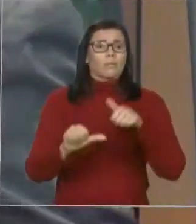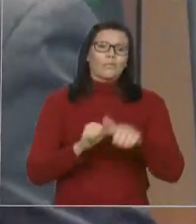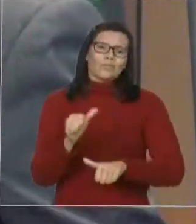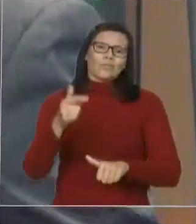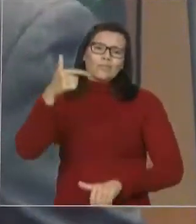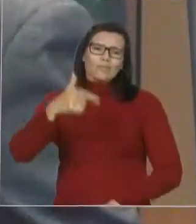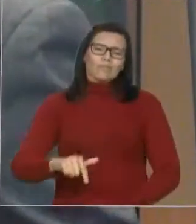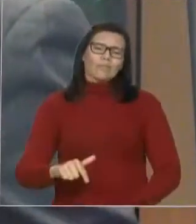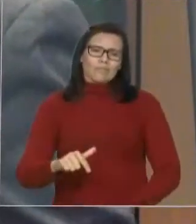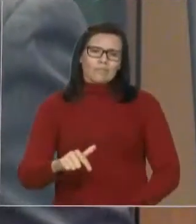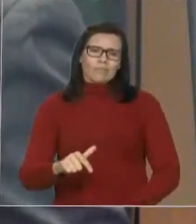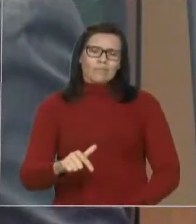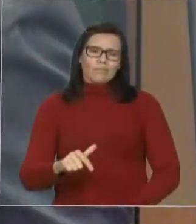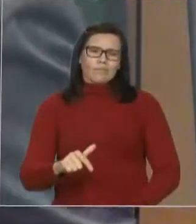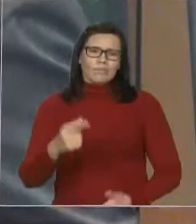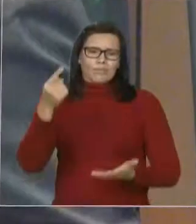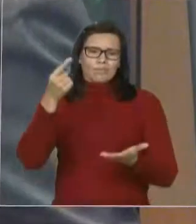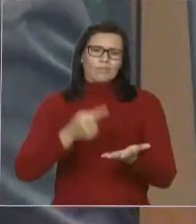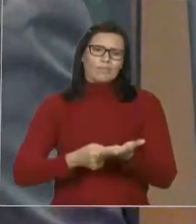de dezembro.